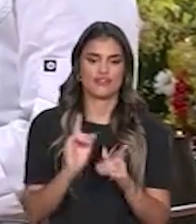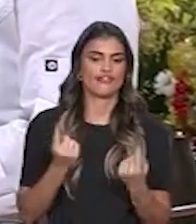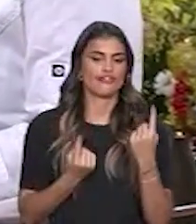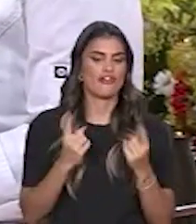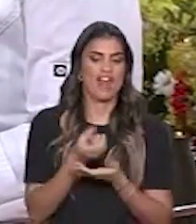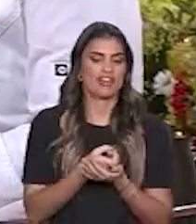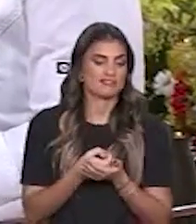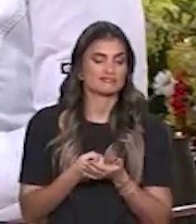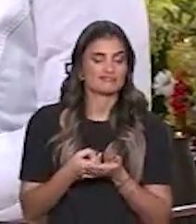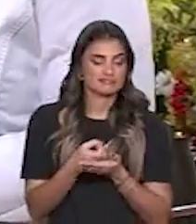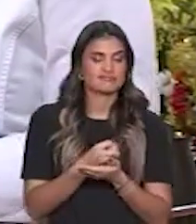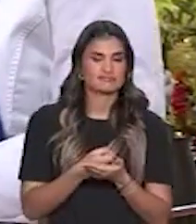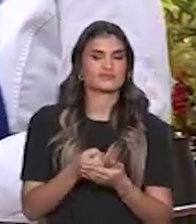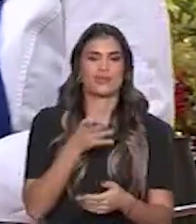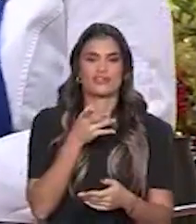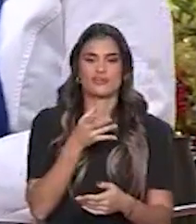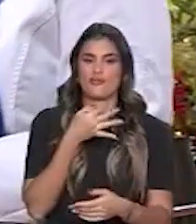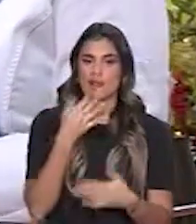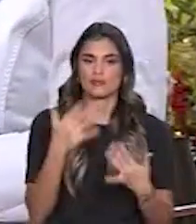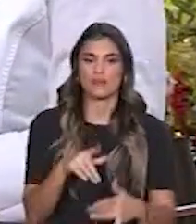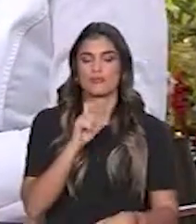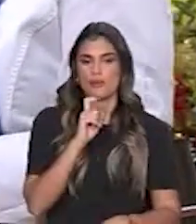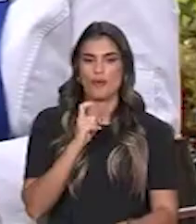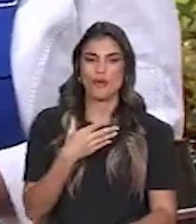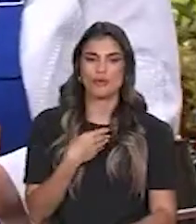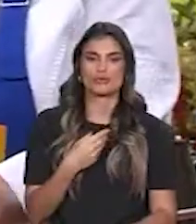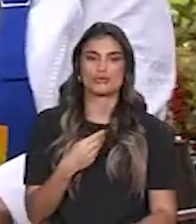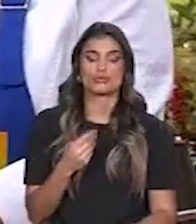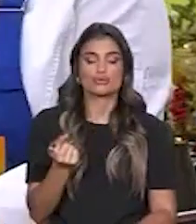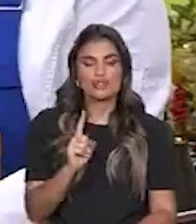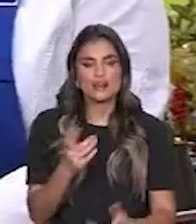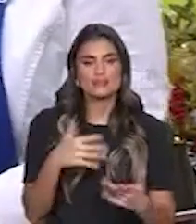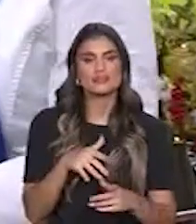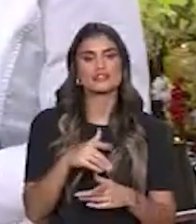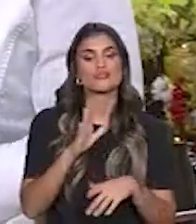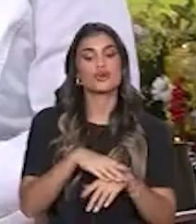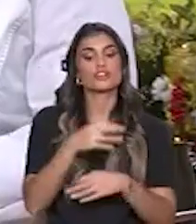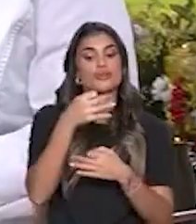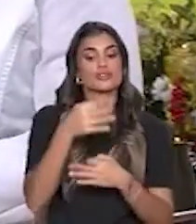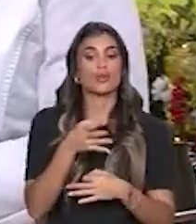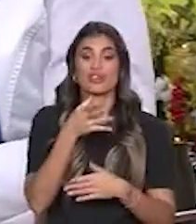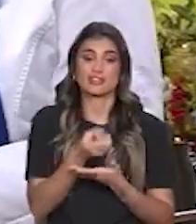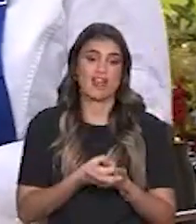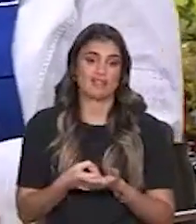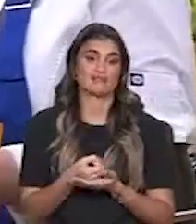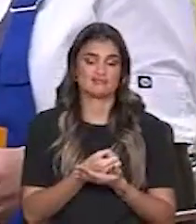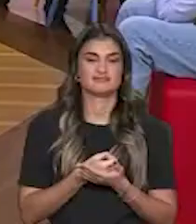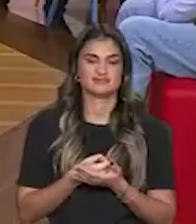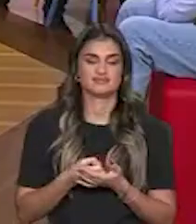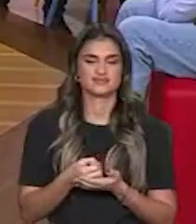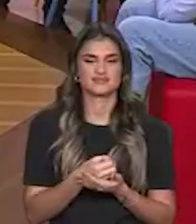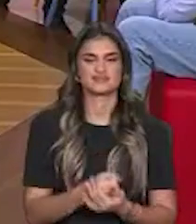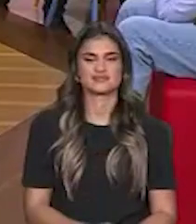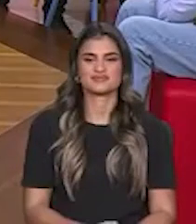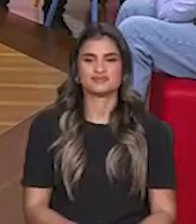reclamam. Não dizem mal. Podem não gostar, mas não dizem nada. Não dizem nada. É uma questão de educação. Ah, gosto de educação. É verdade, é. Não reclamam. Educação.